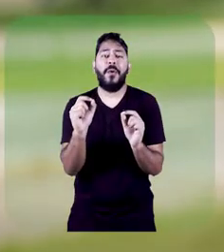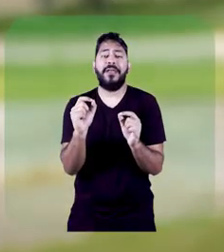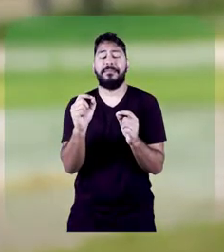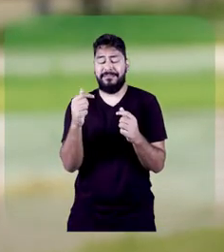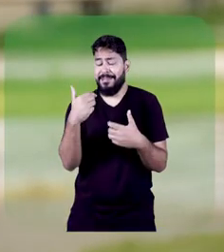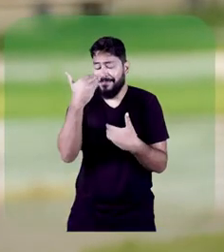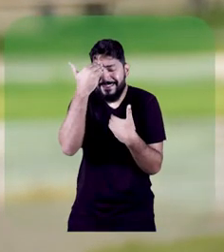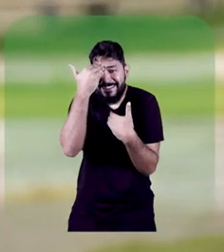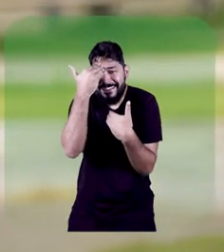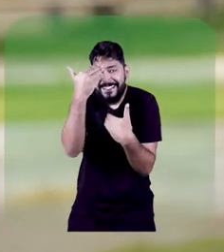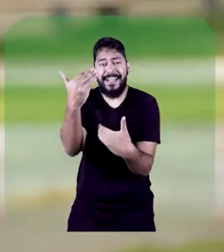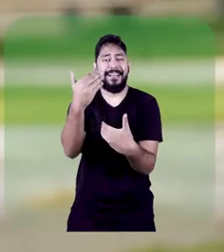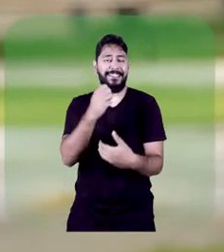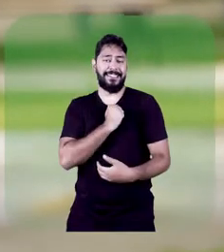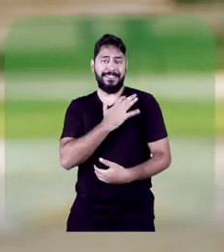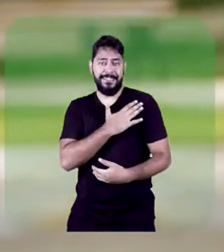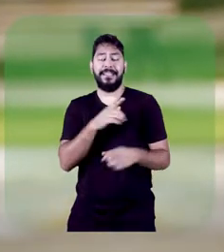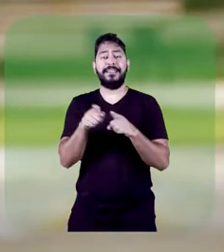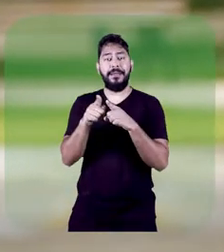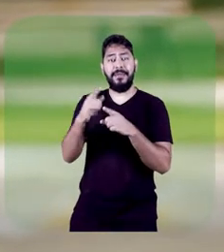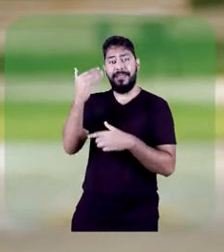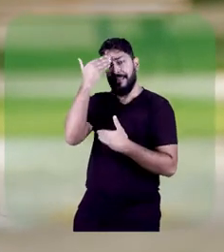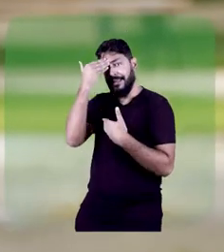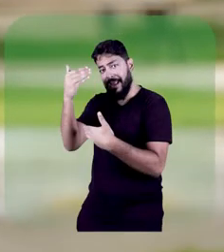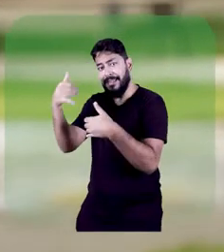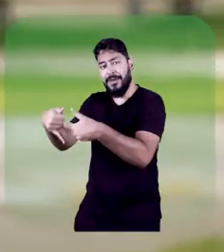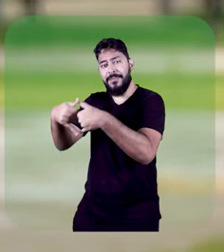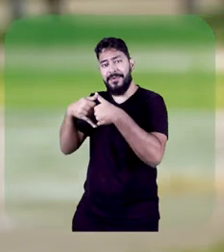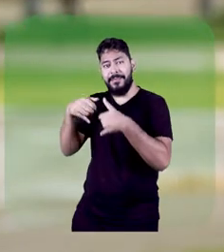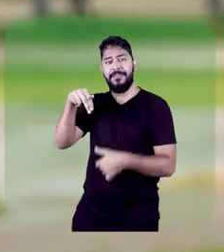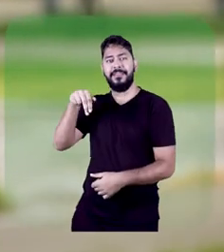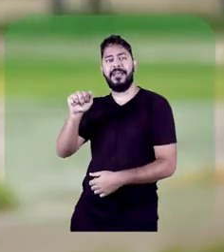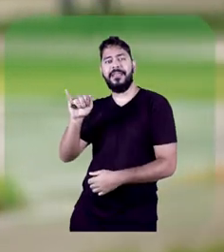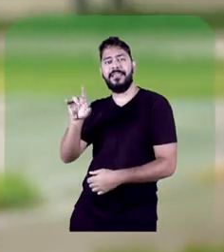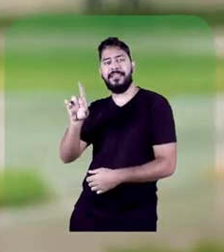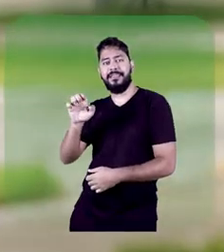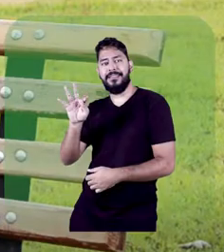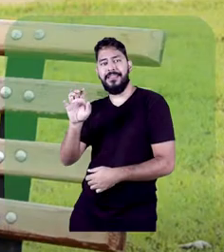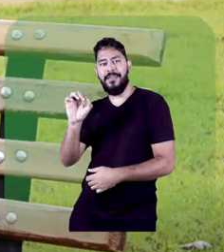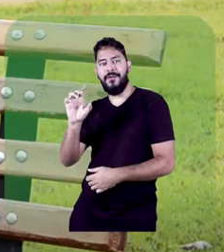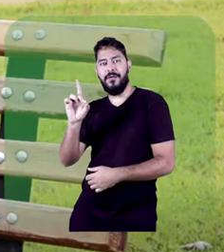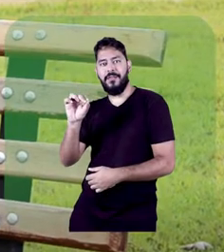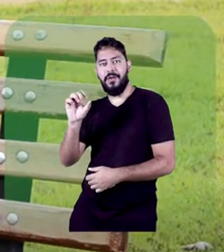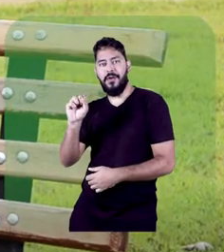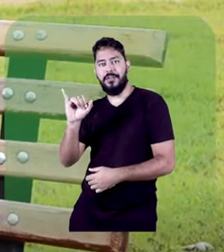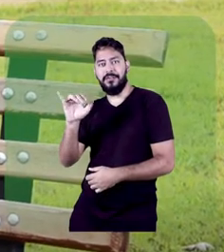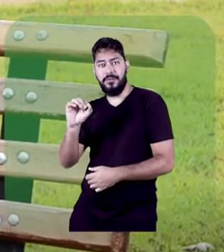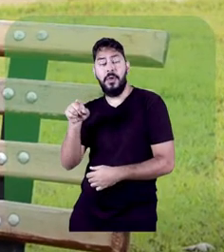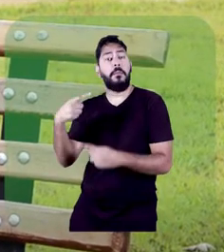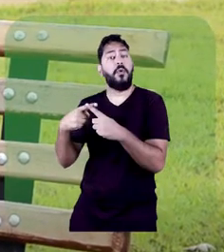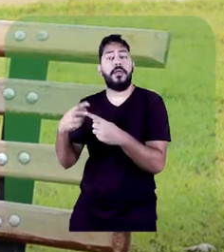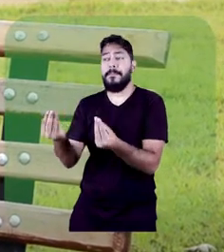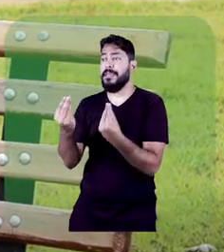IFPE e também ao prêmio Naide Teodosi por ter me dado essa oportunidade de poder mostrar